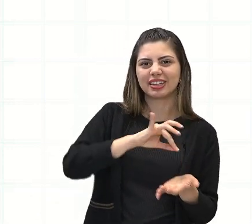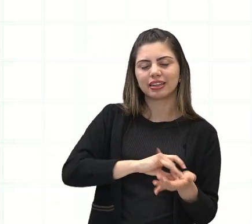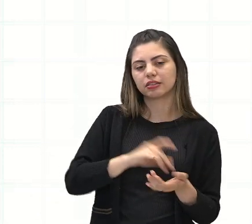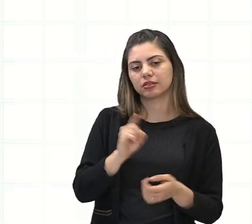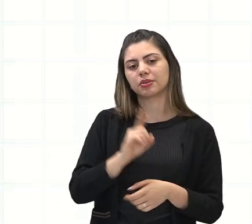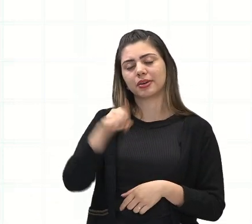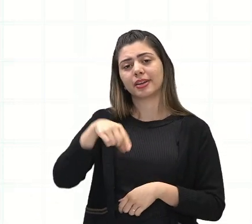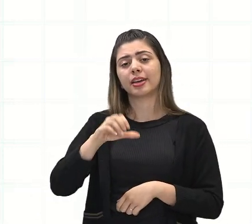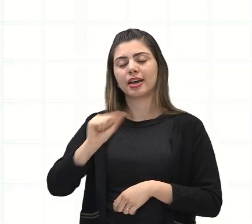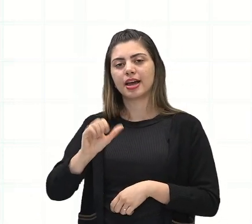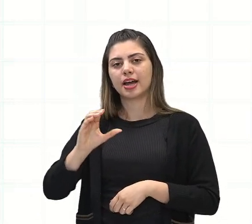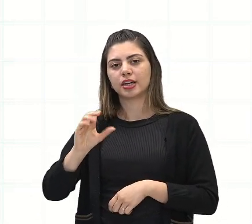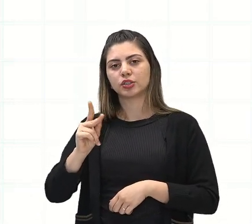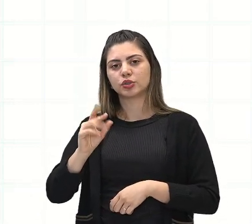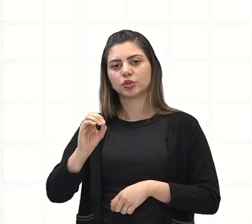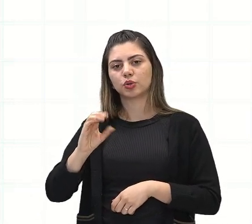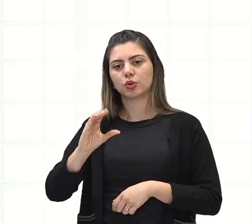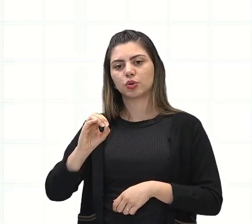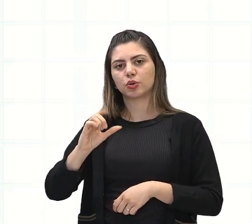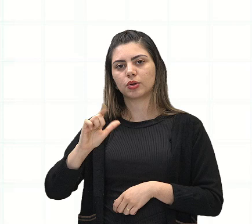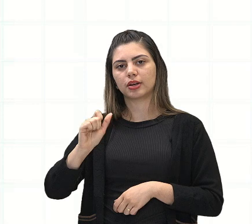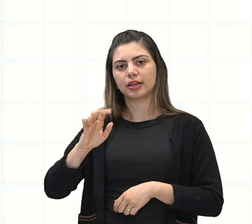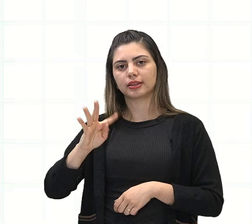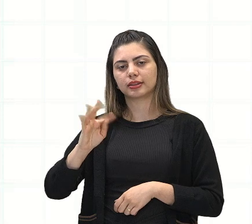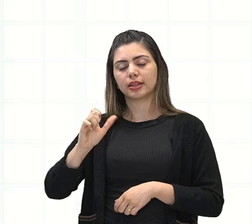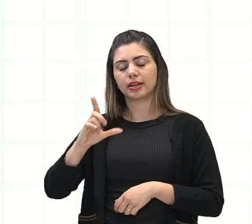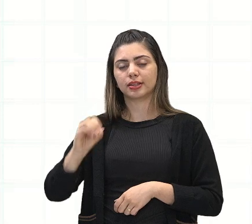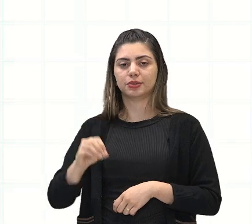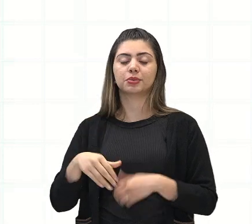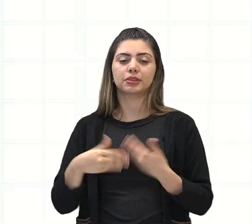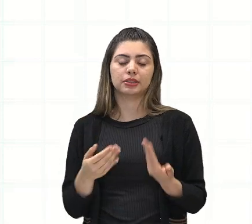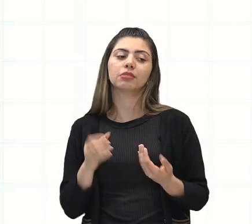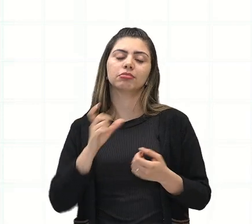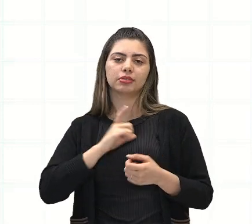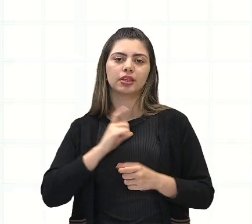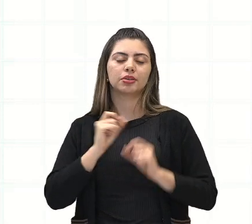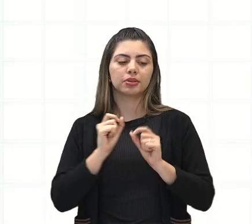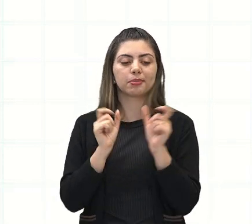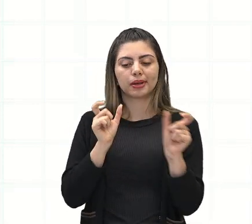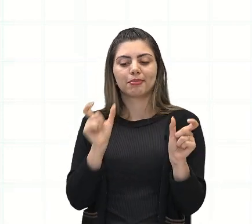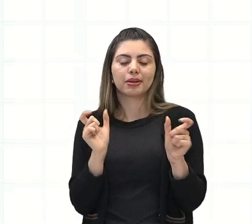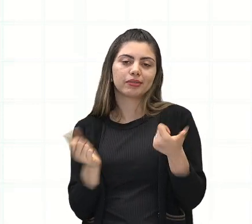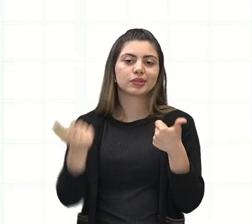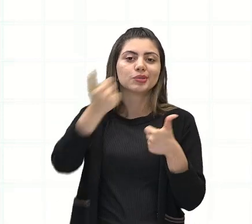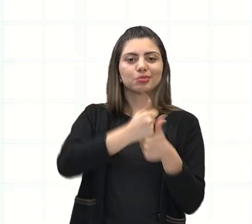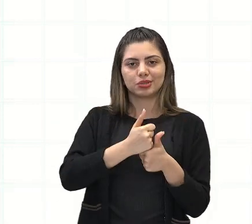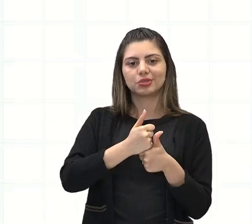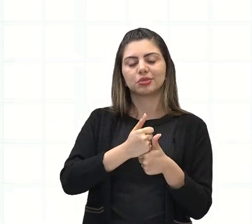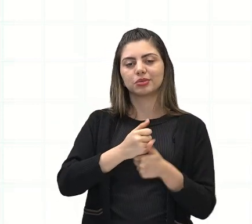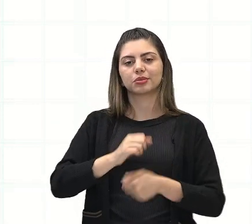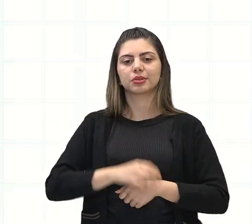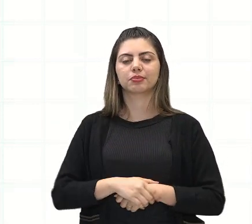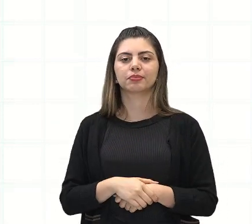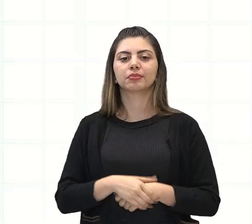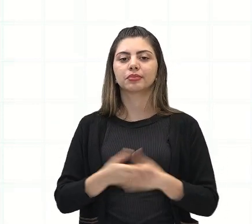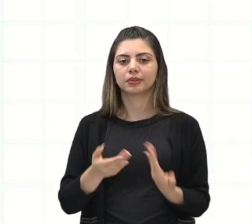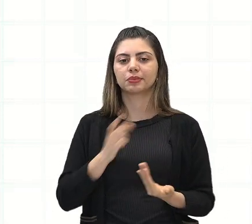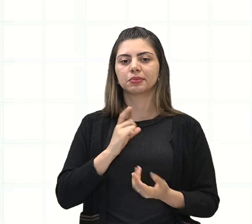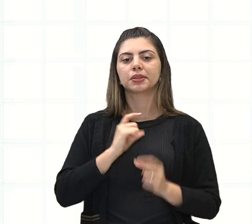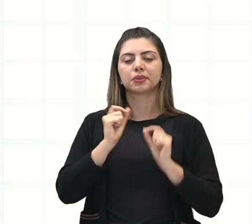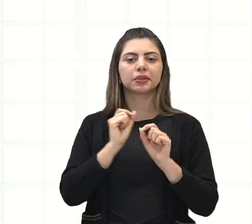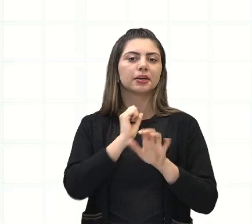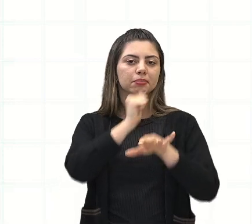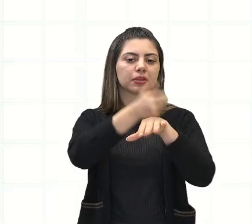dizer achocolatado? Não, você utiliza uma marca, pode ser essa, pode ser outra, geralmente essa, e faz essa